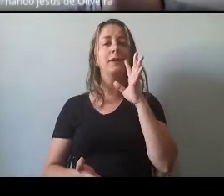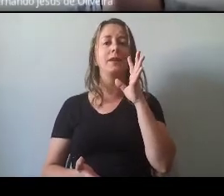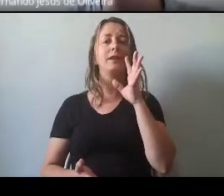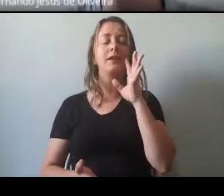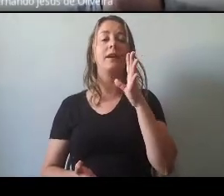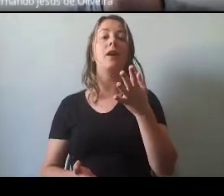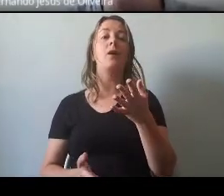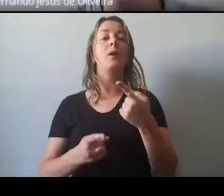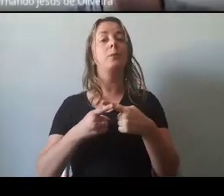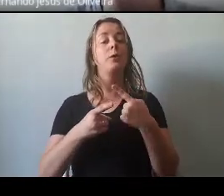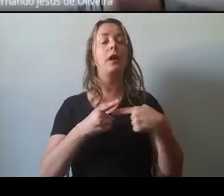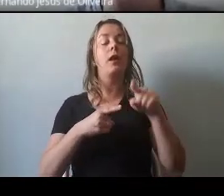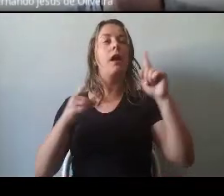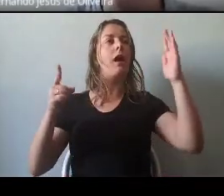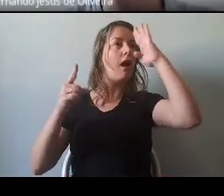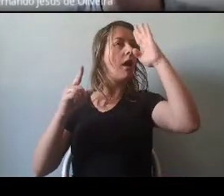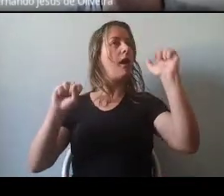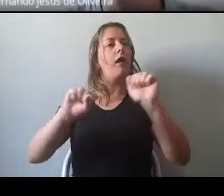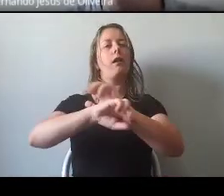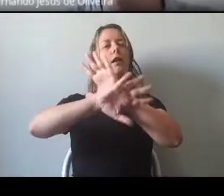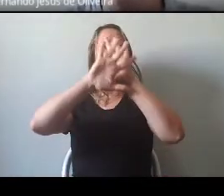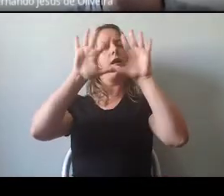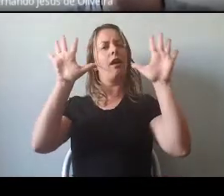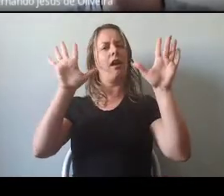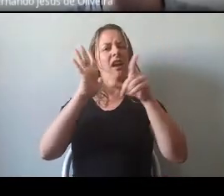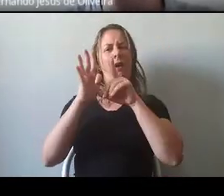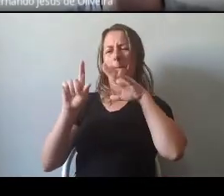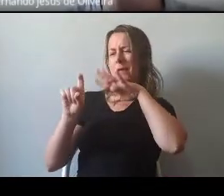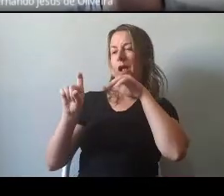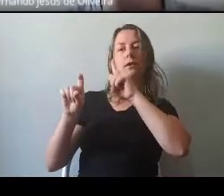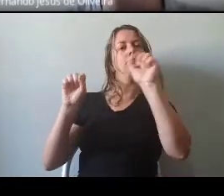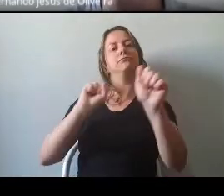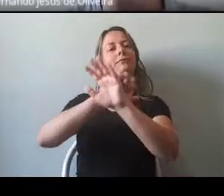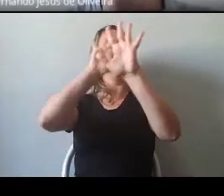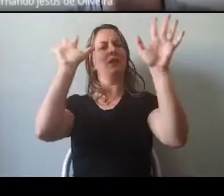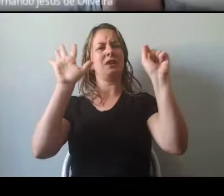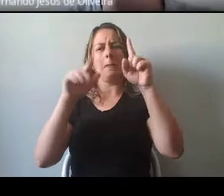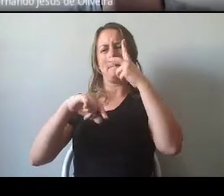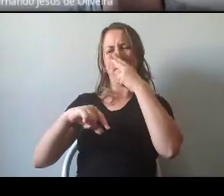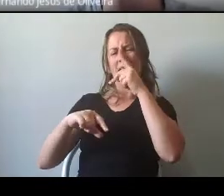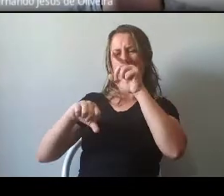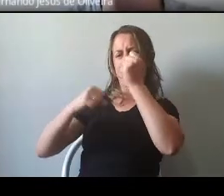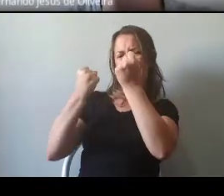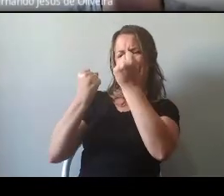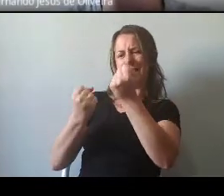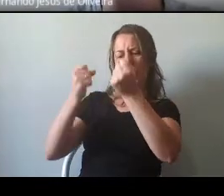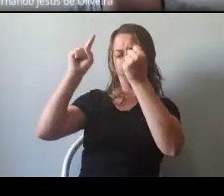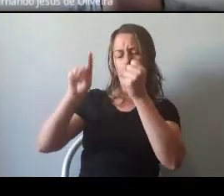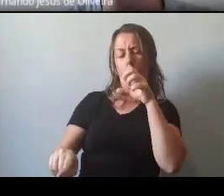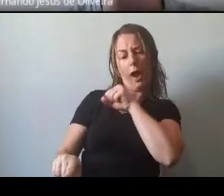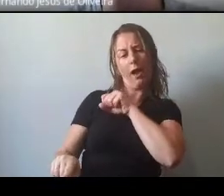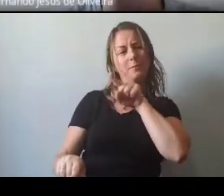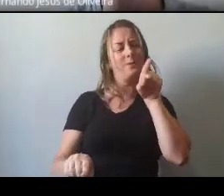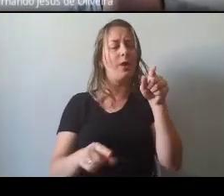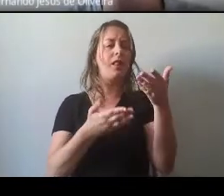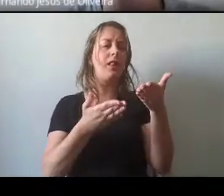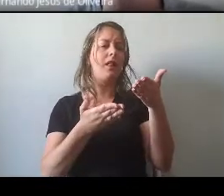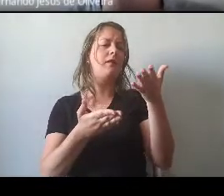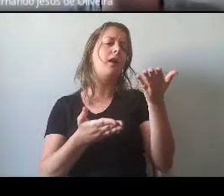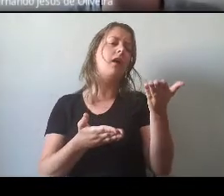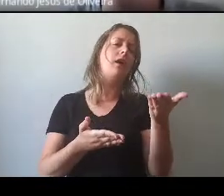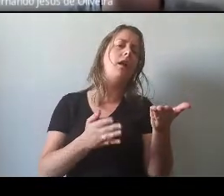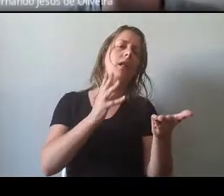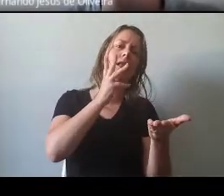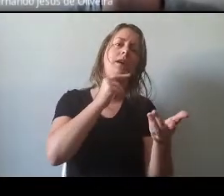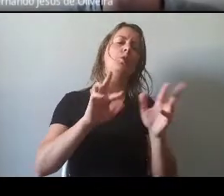gente acompanhar, né? Até para desmistificar essa história de que corpos mais pesados caem mais rápido, não